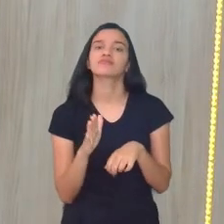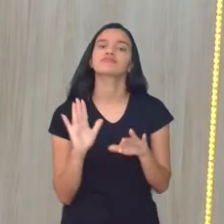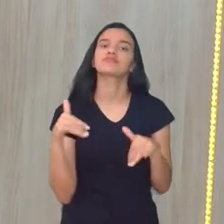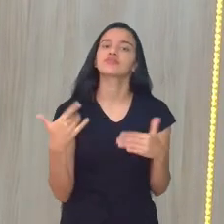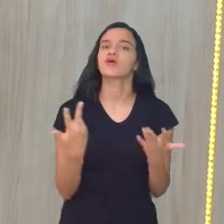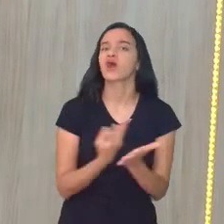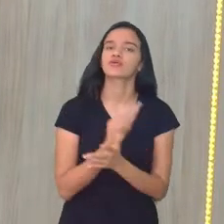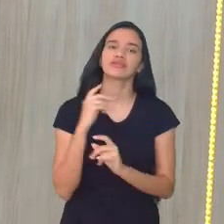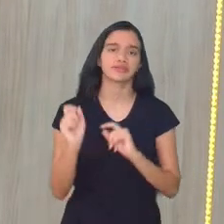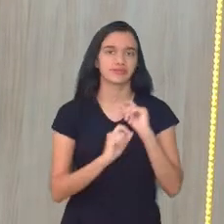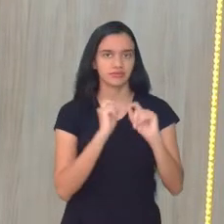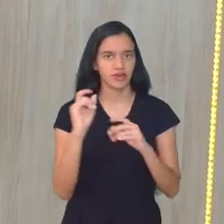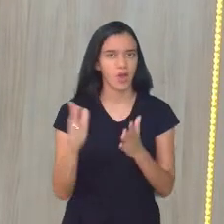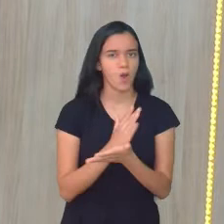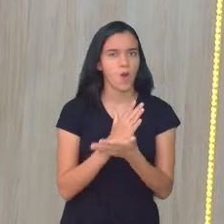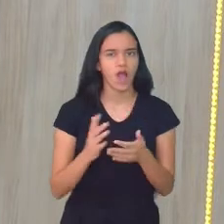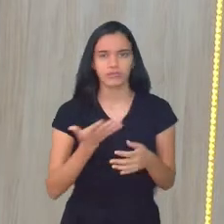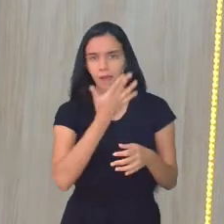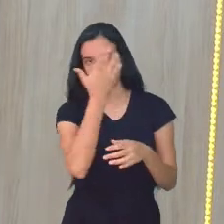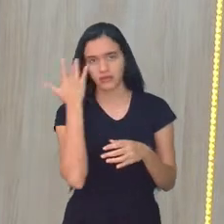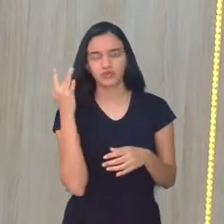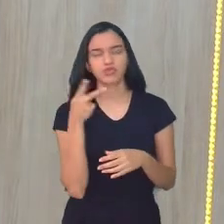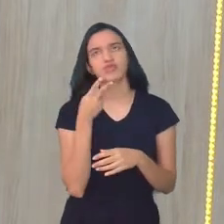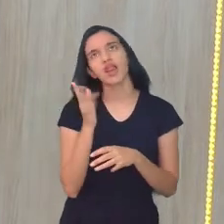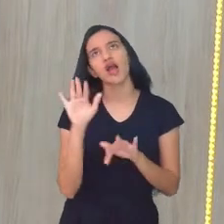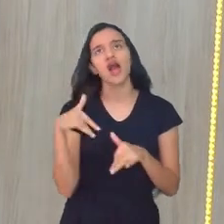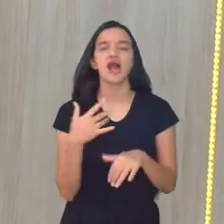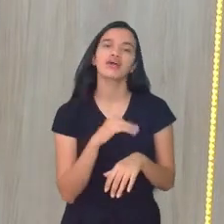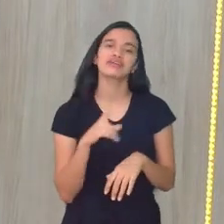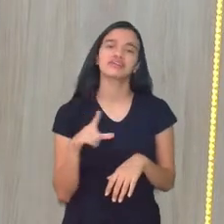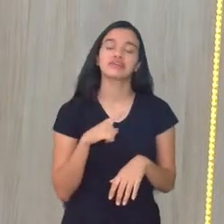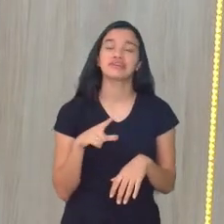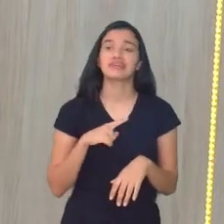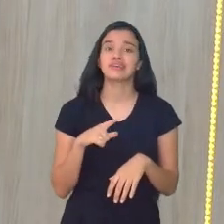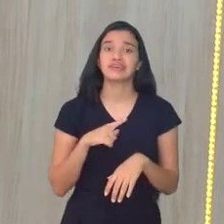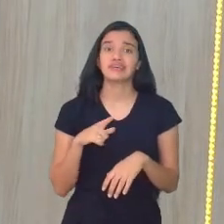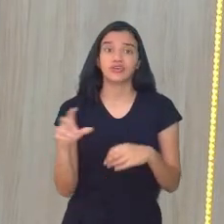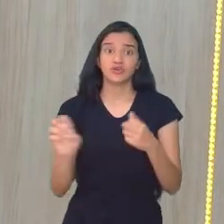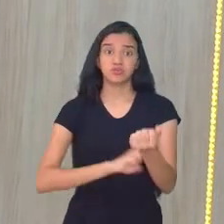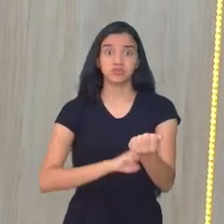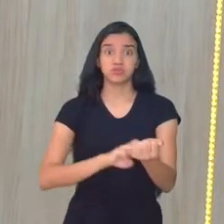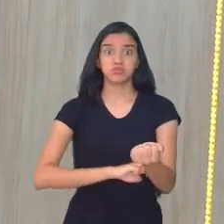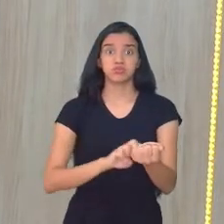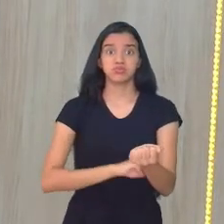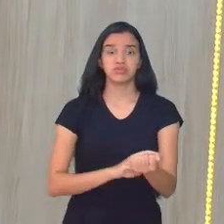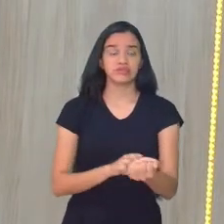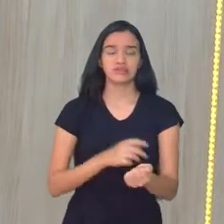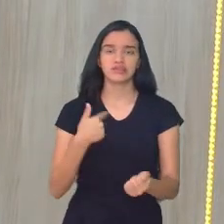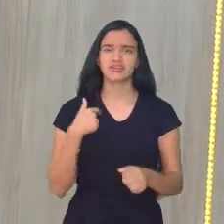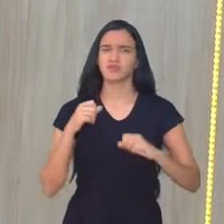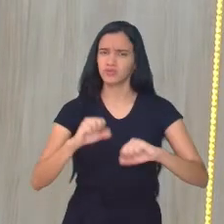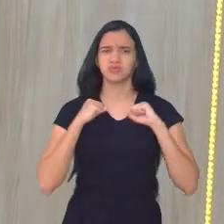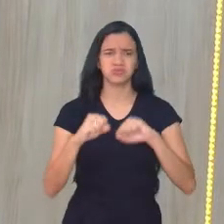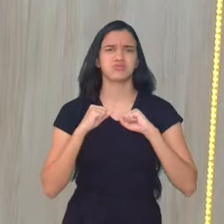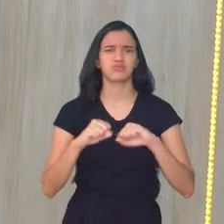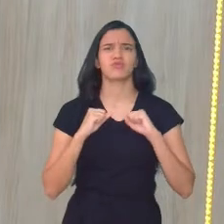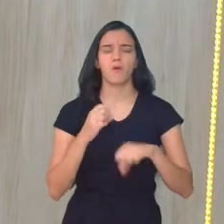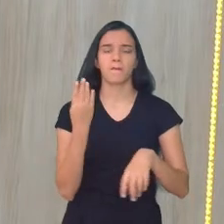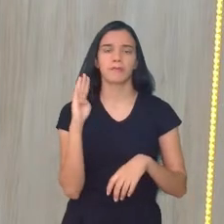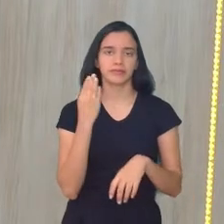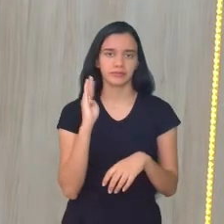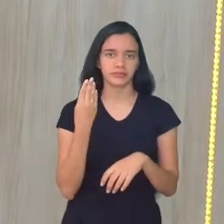até mesmo algumas pessoas dizem assim, eu fiquei tão nervoso que eu saí correndo para ir no